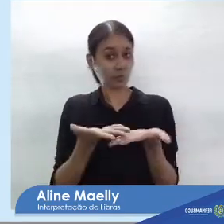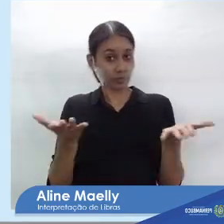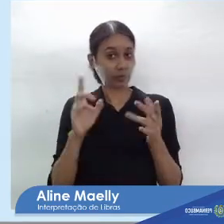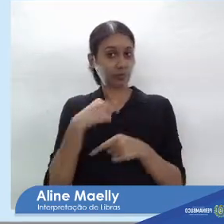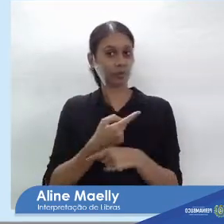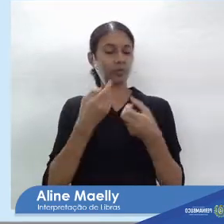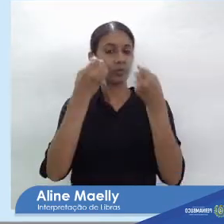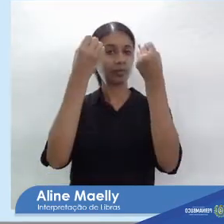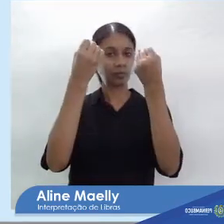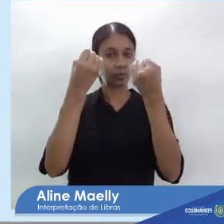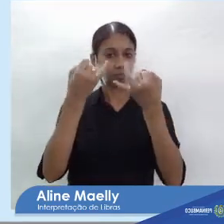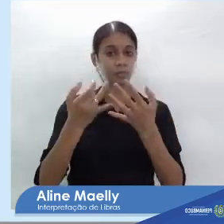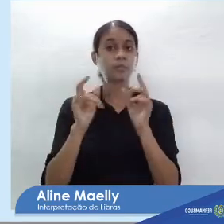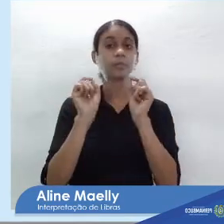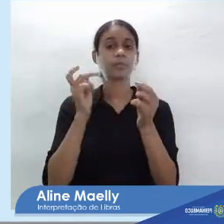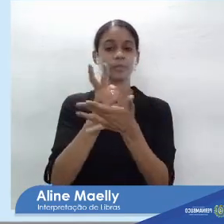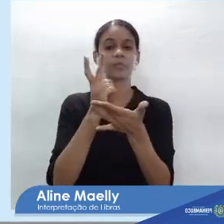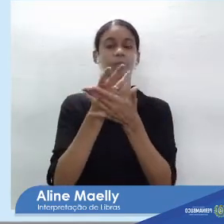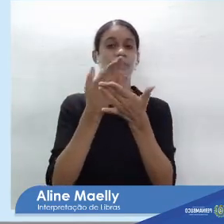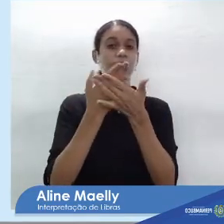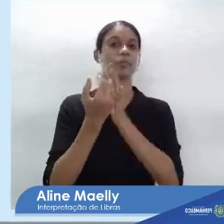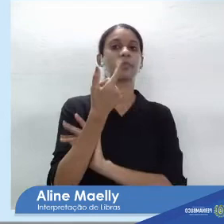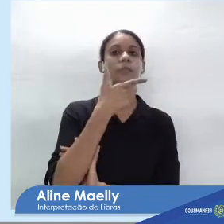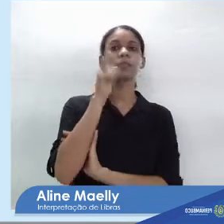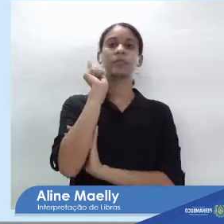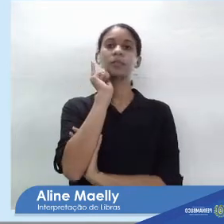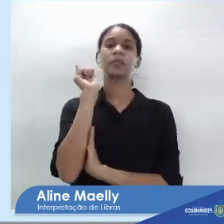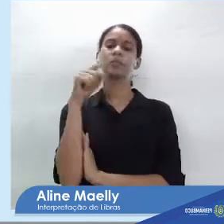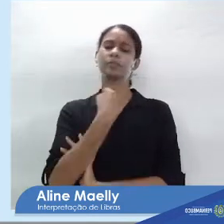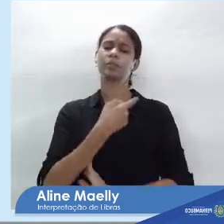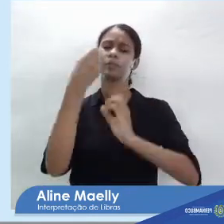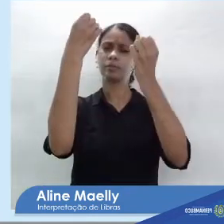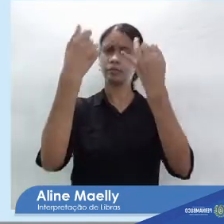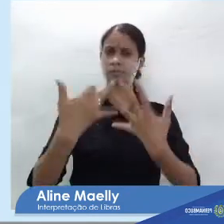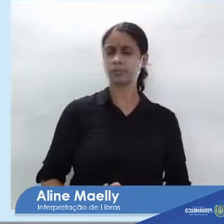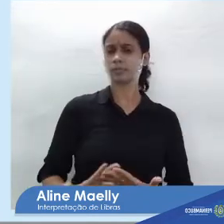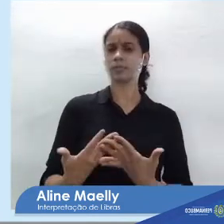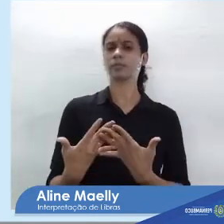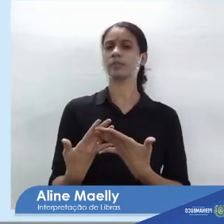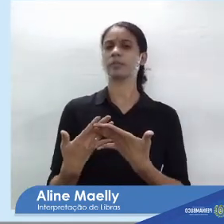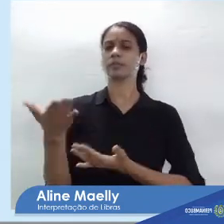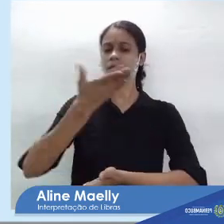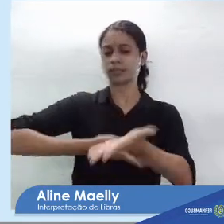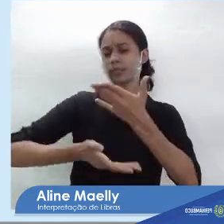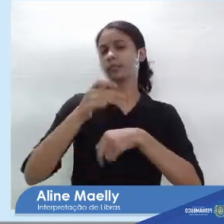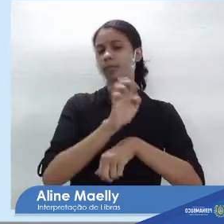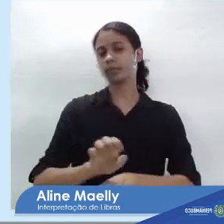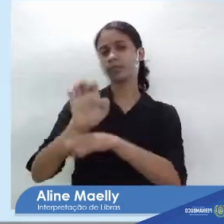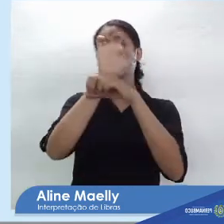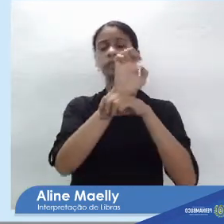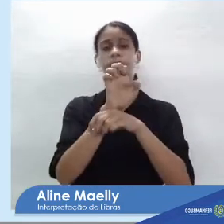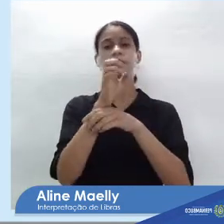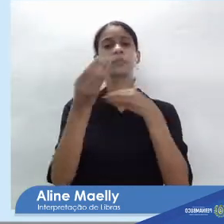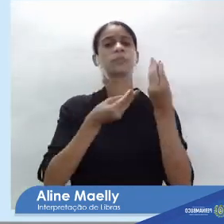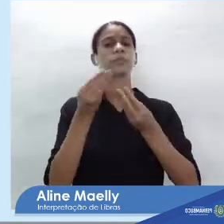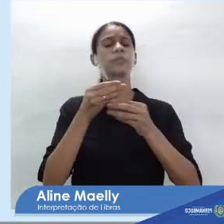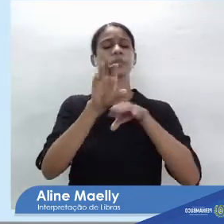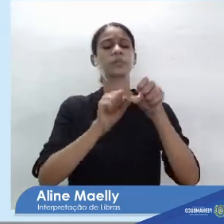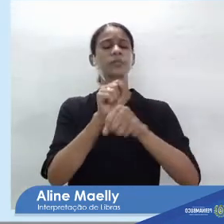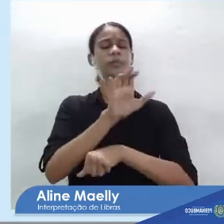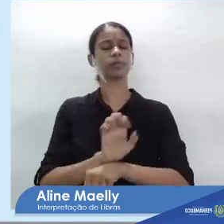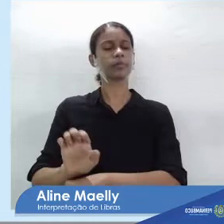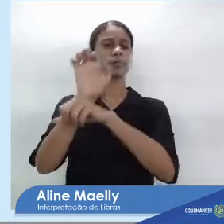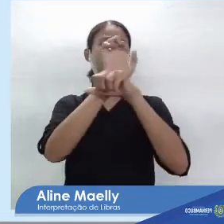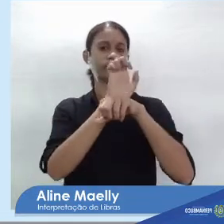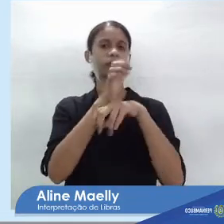vamos continuar a aula de ontem. Nós estávamos falando sobre as relações do Estado, a formação do Estado.